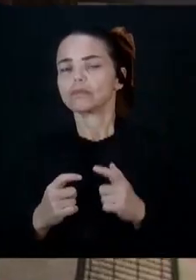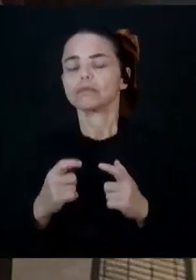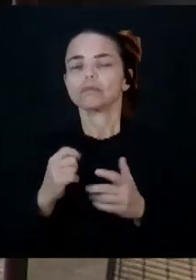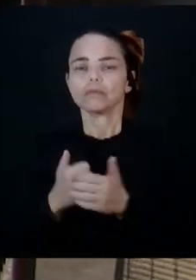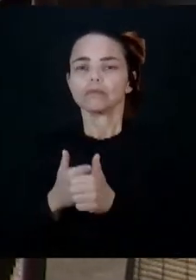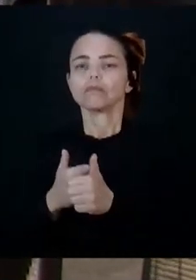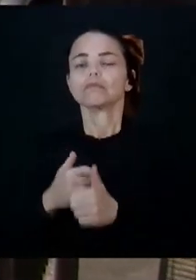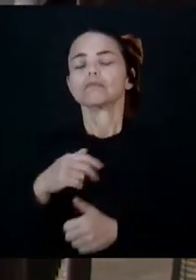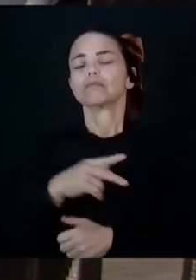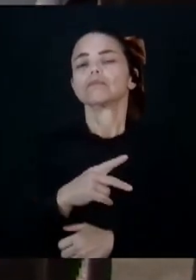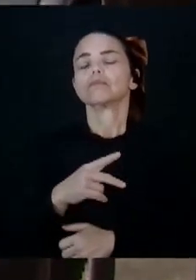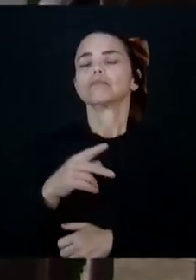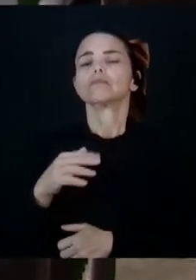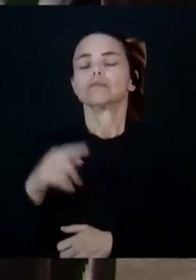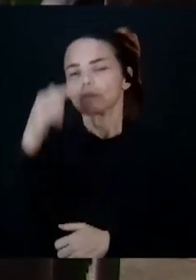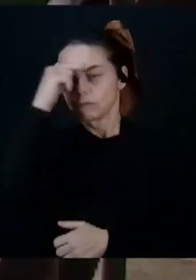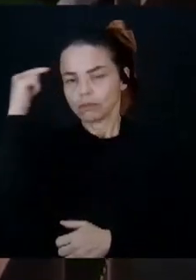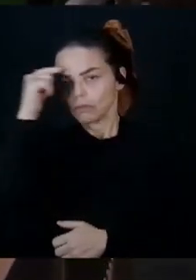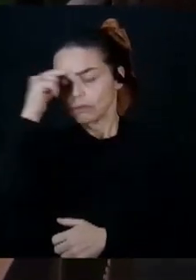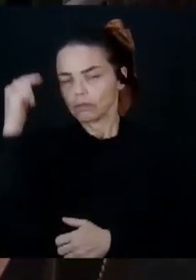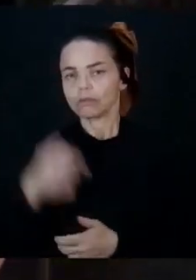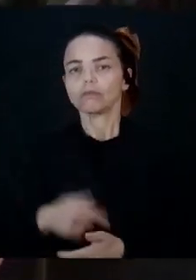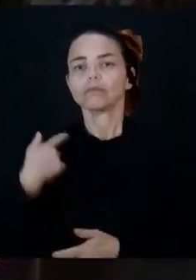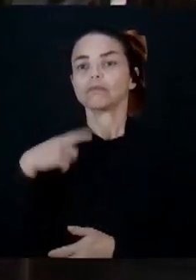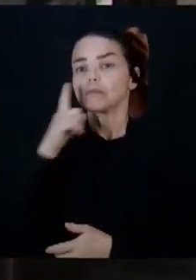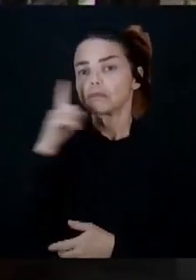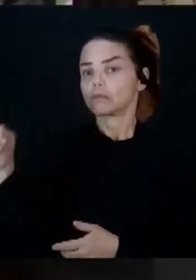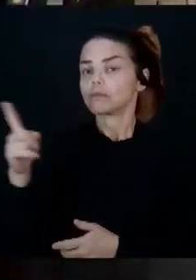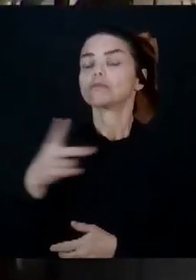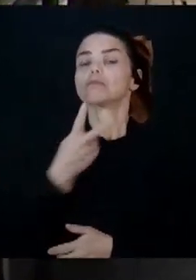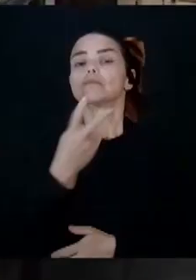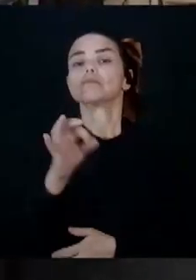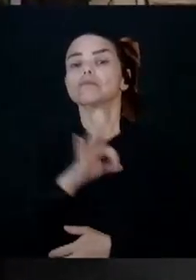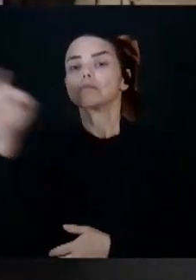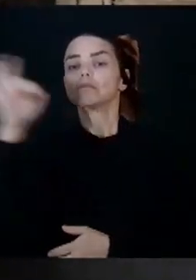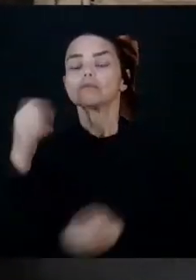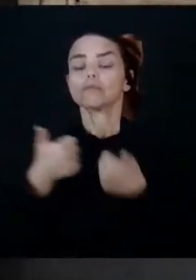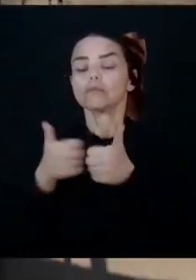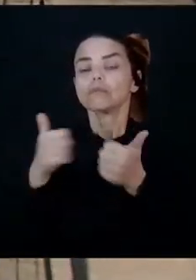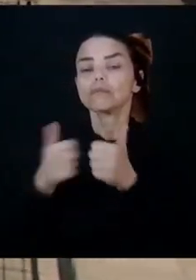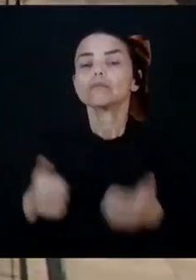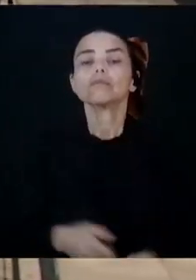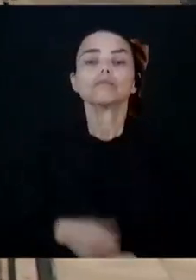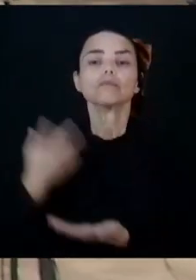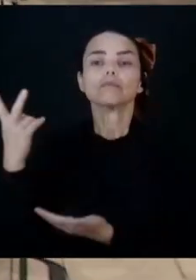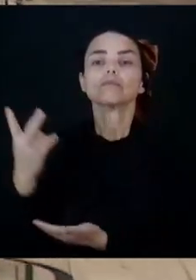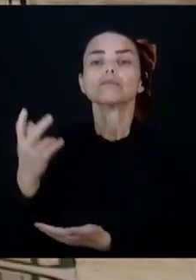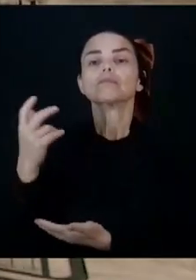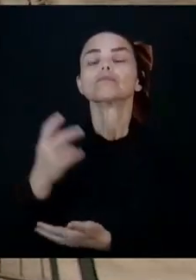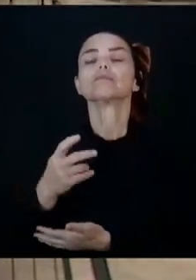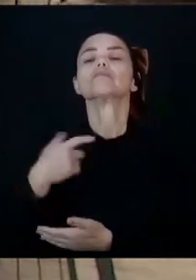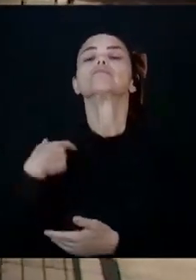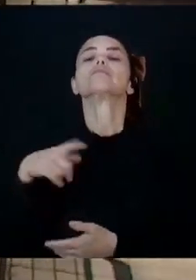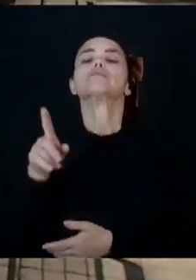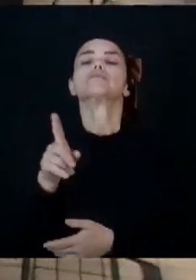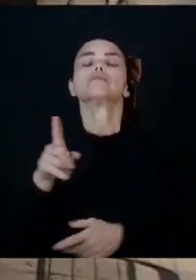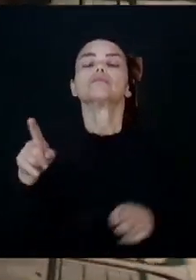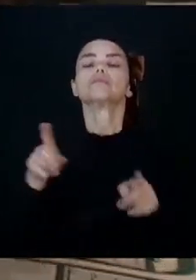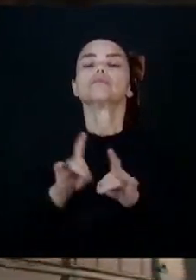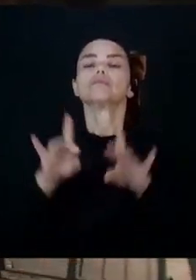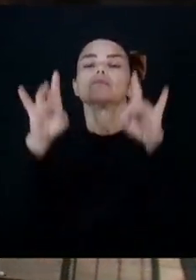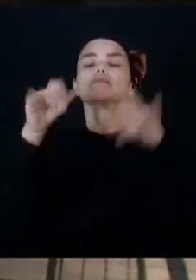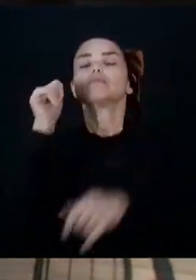Marquesi. A proposta prevê a destinação de 20% da frota do transporte público coletivo exclusivamente